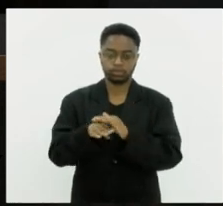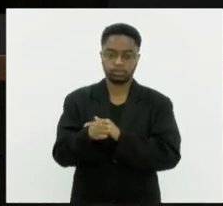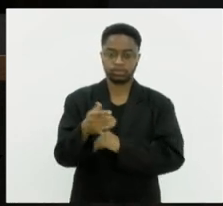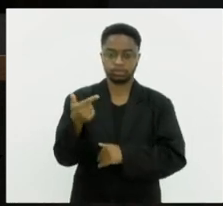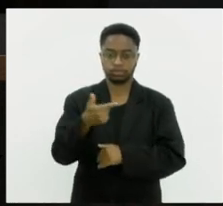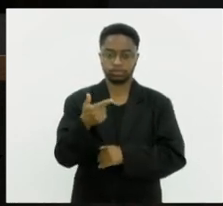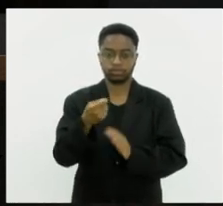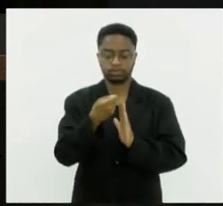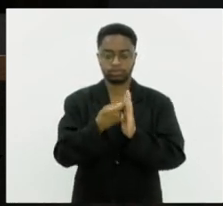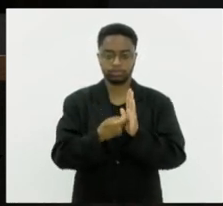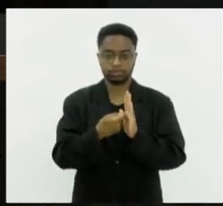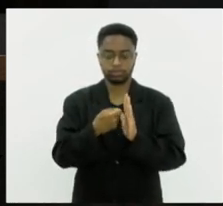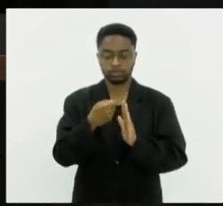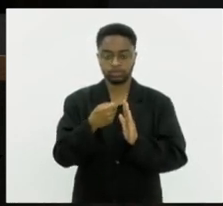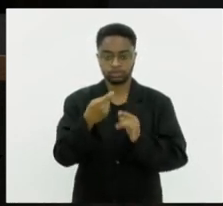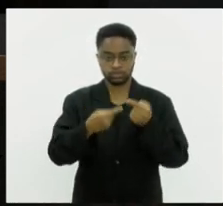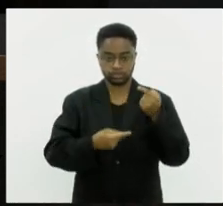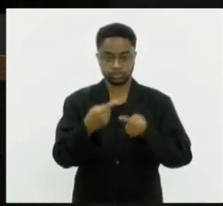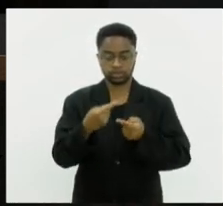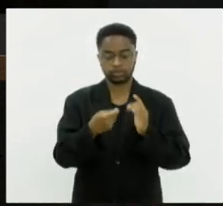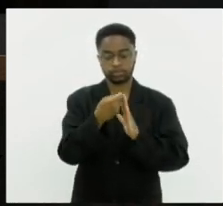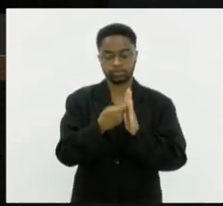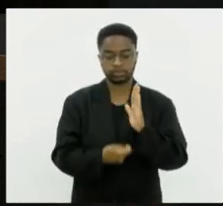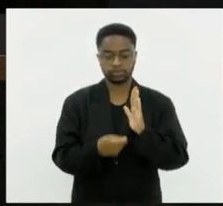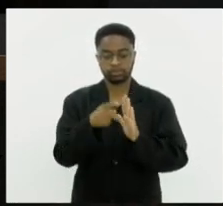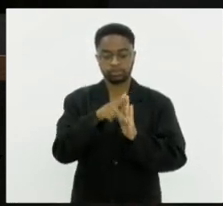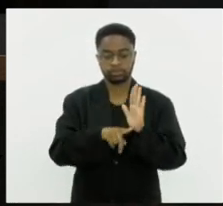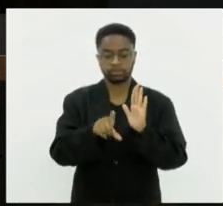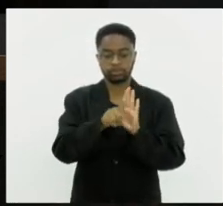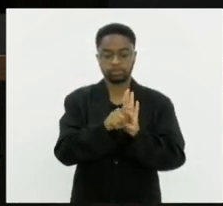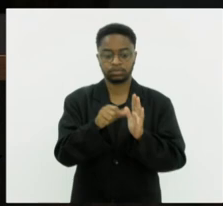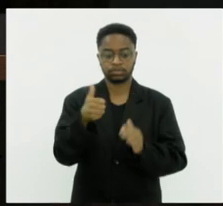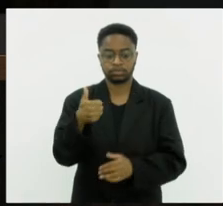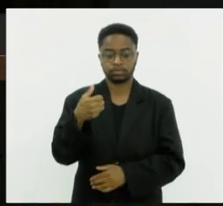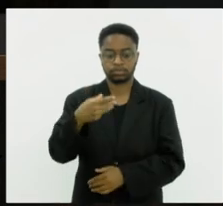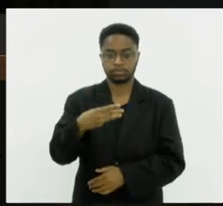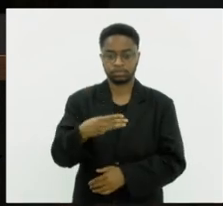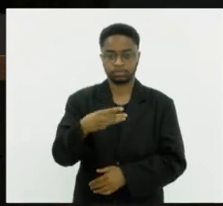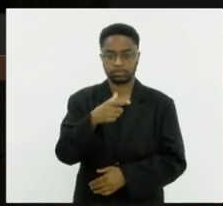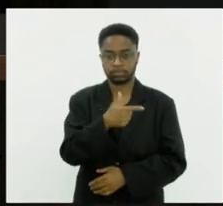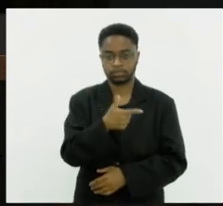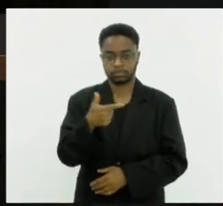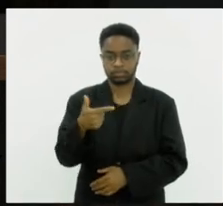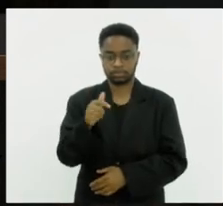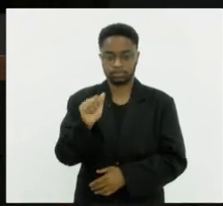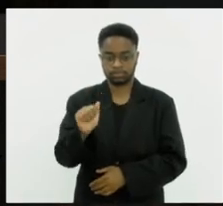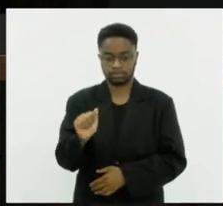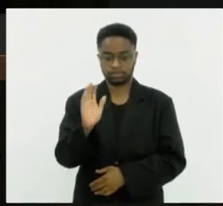discussão, redação do vencido. Projeto de lei número